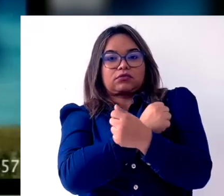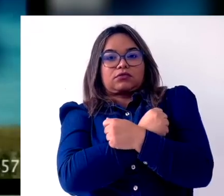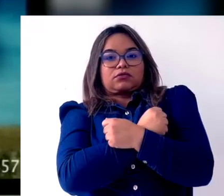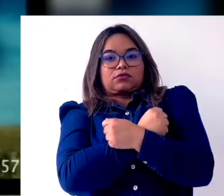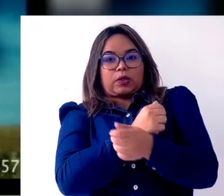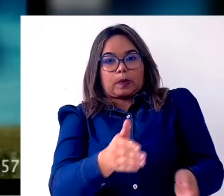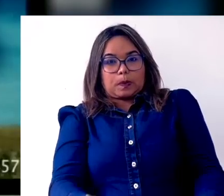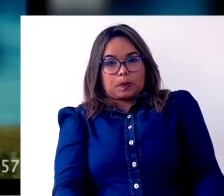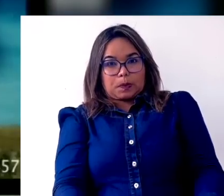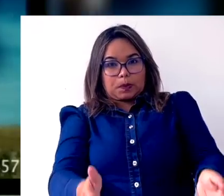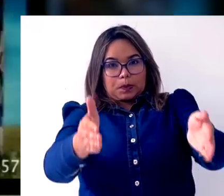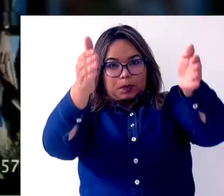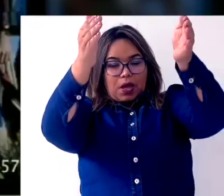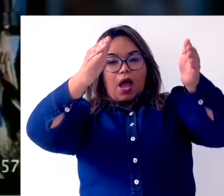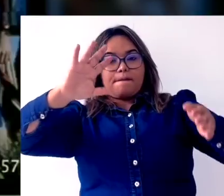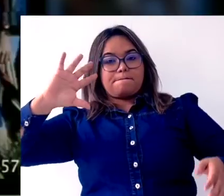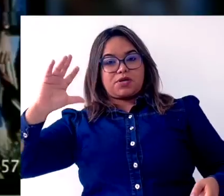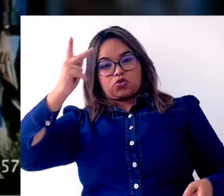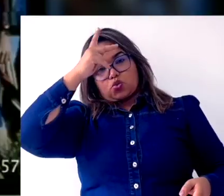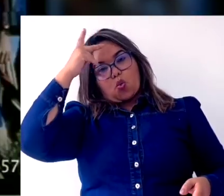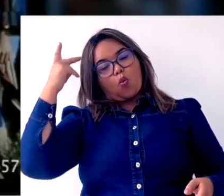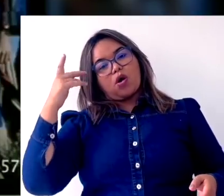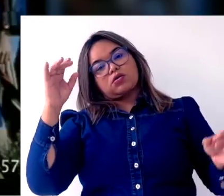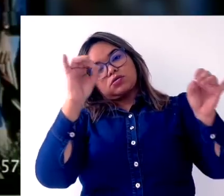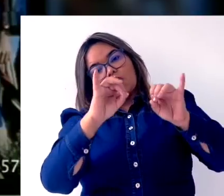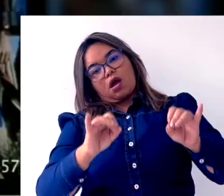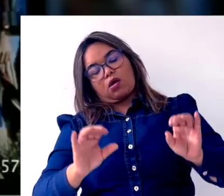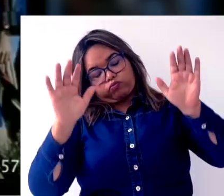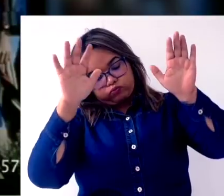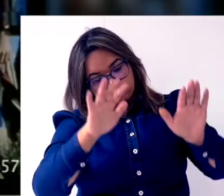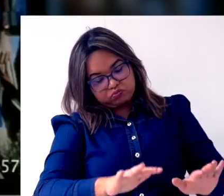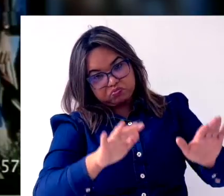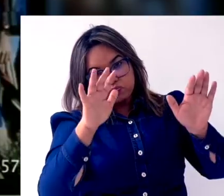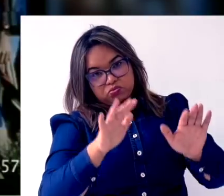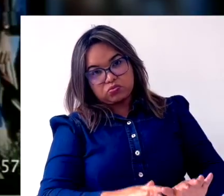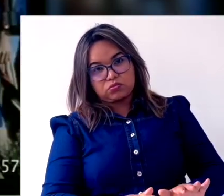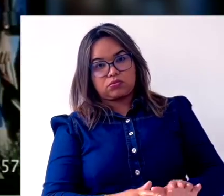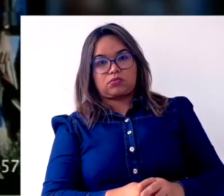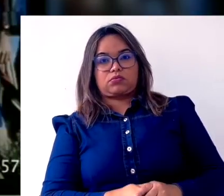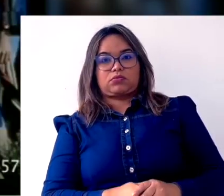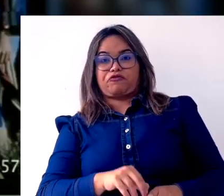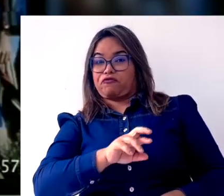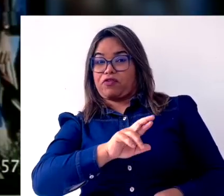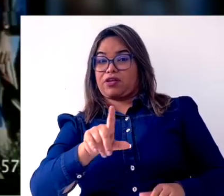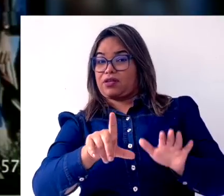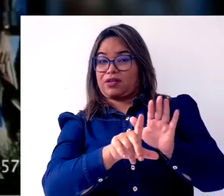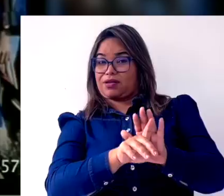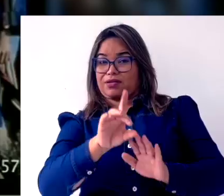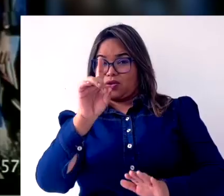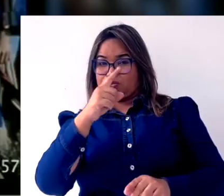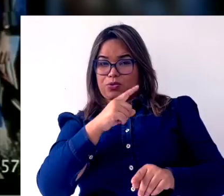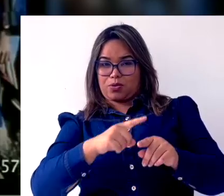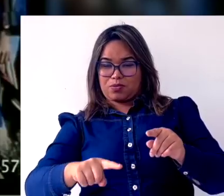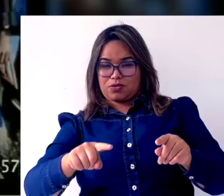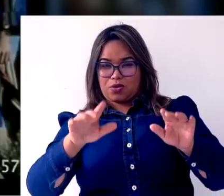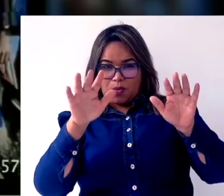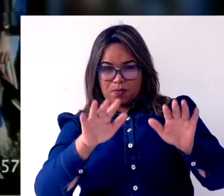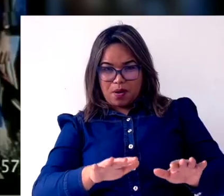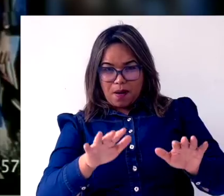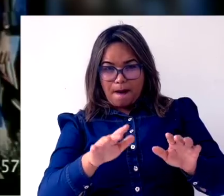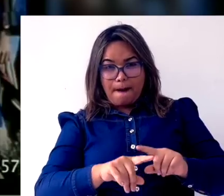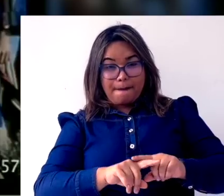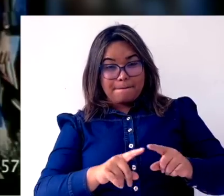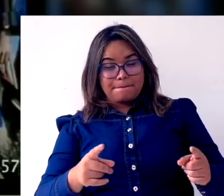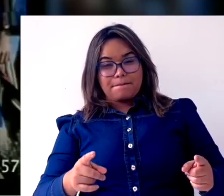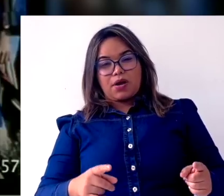adorada em contrariedade aos mandamentos de Deus. Mas aqueles que eram dignos, eles se recusaram a se prostrar diante